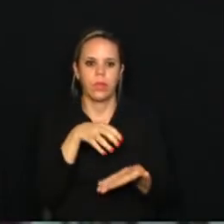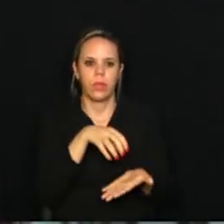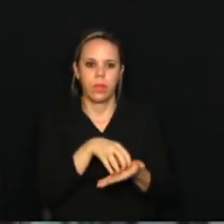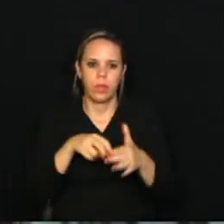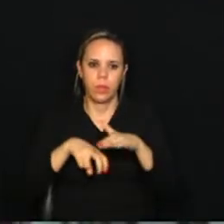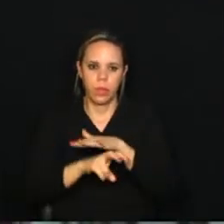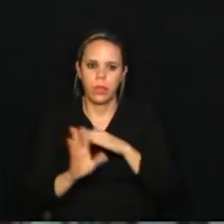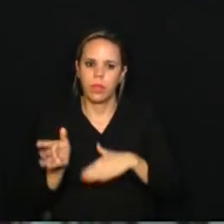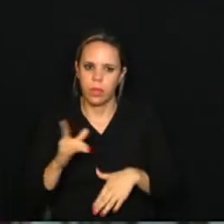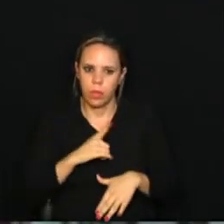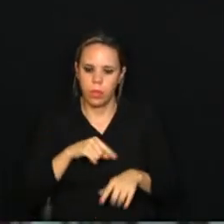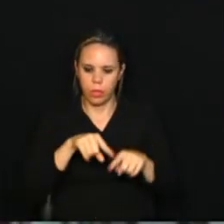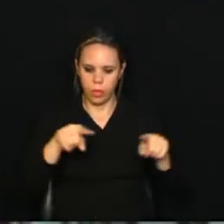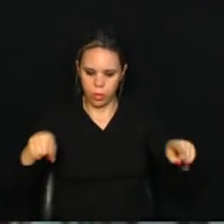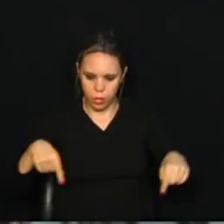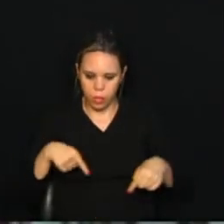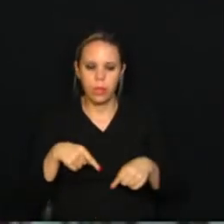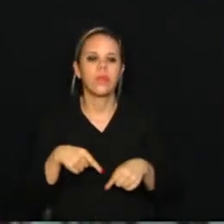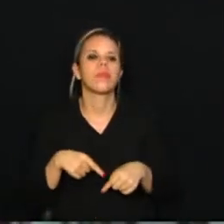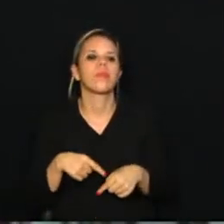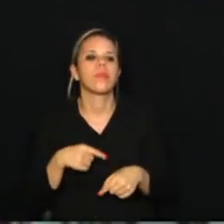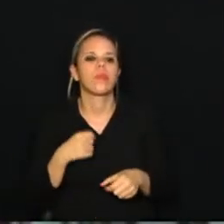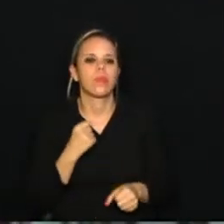já temos o terreno,